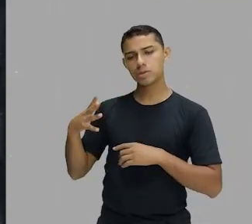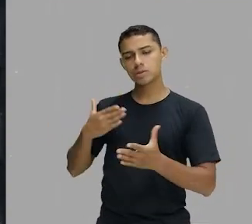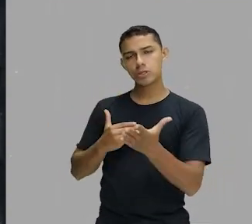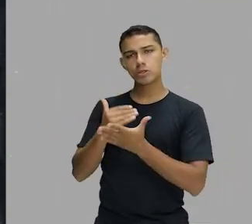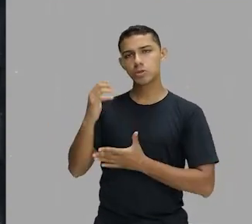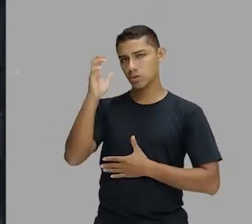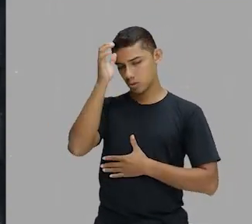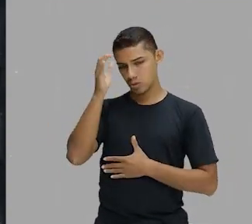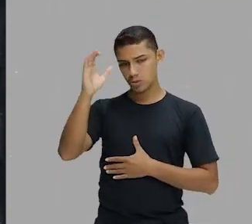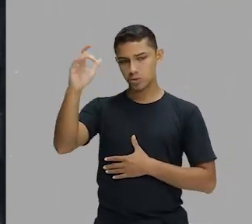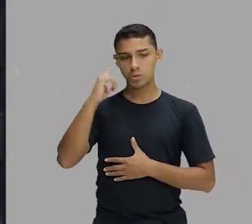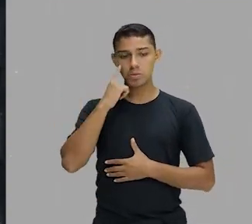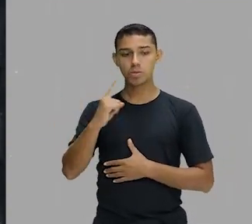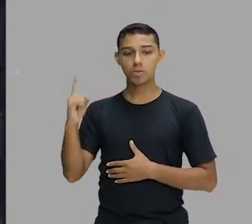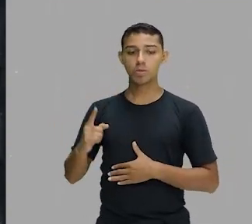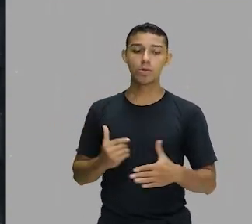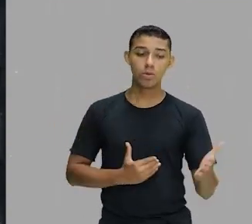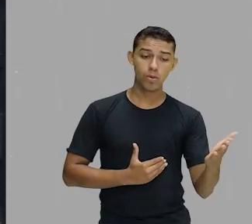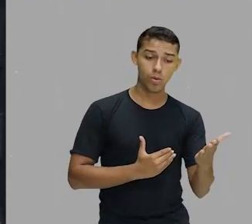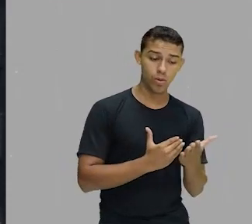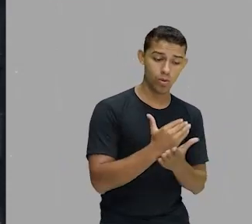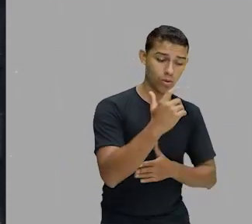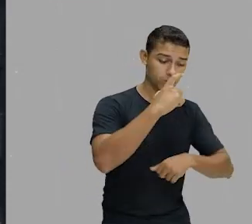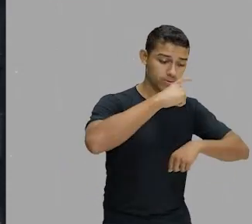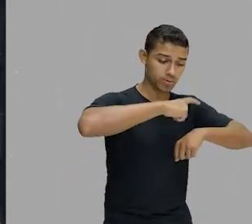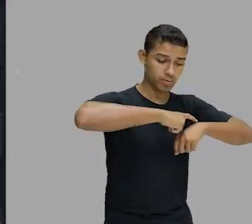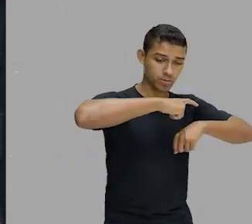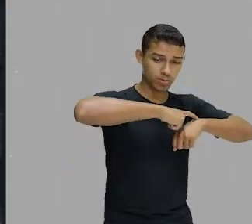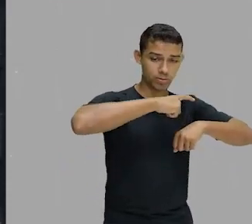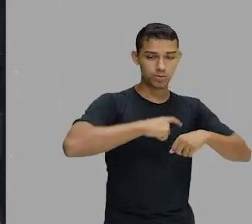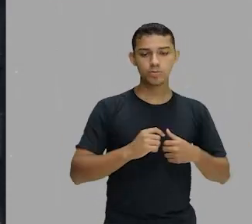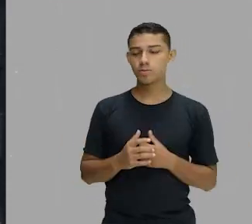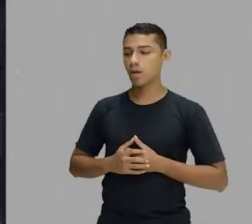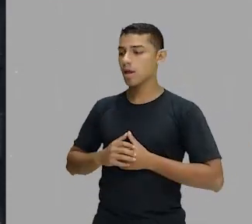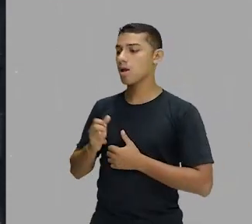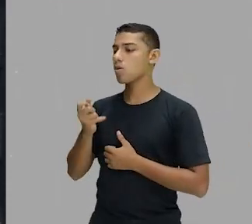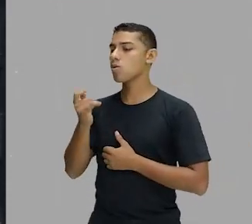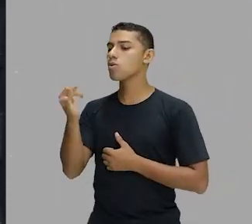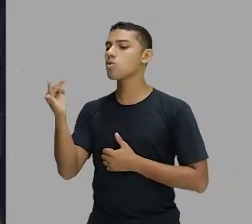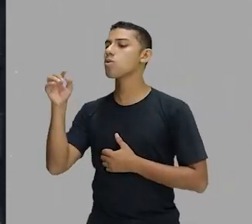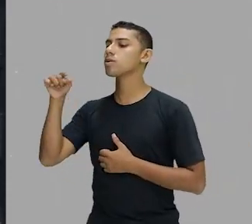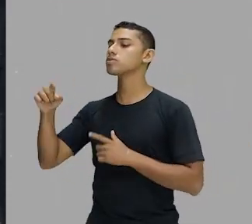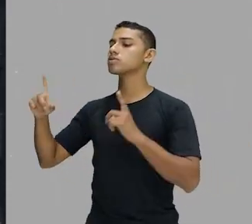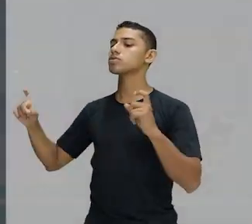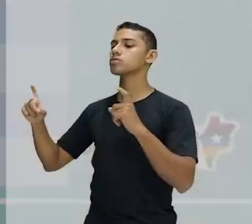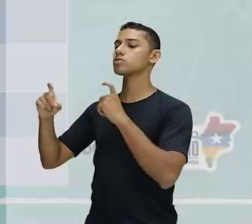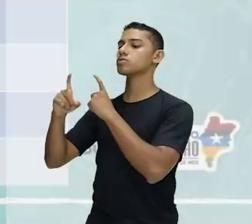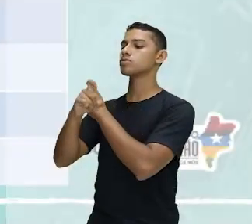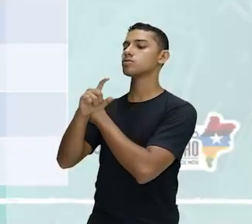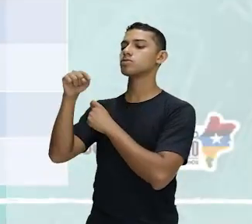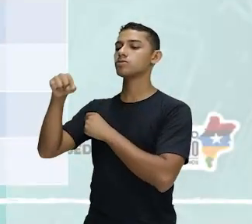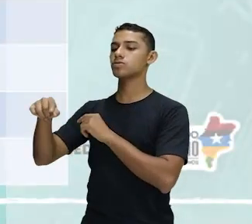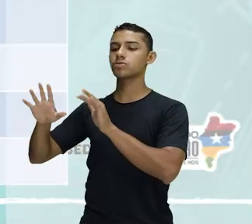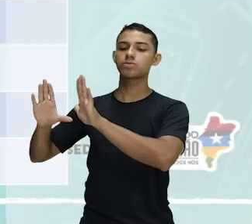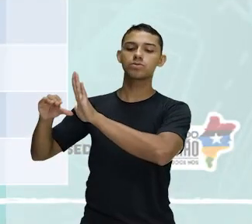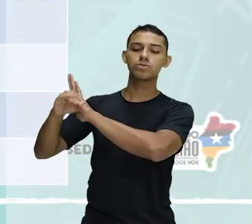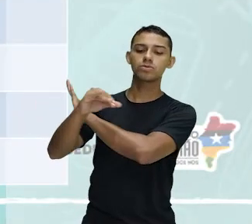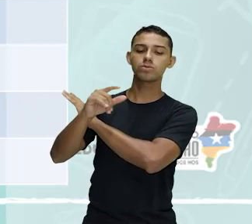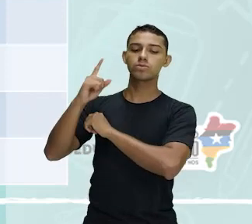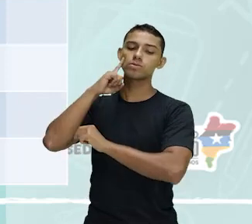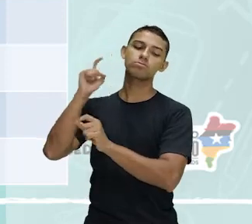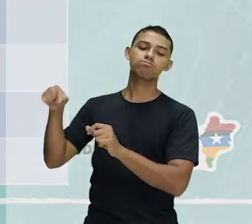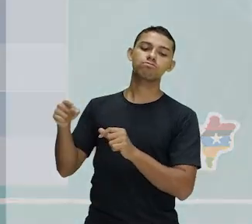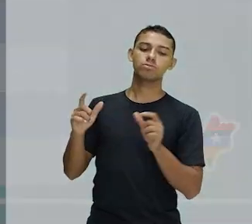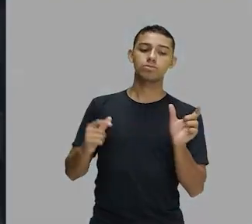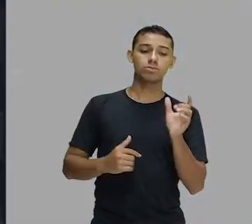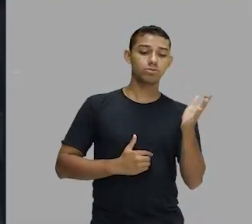informações hora após início e número de bactérias. Perceba que iniciou, não se passou nem